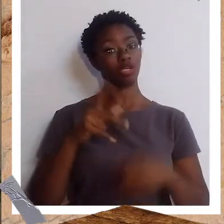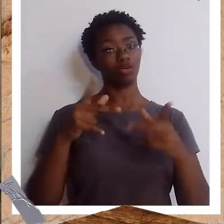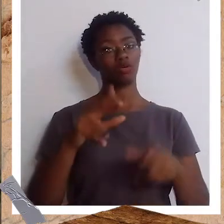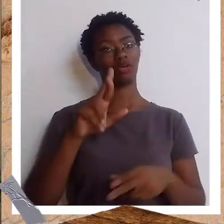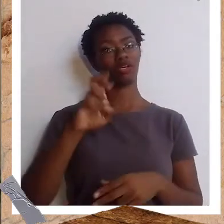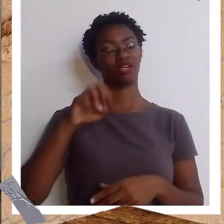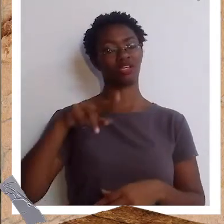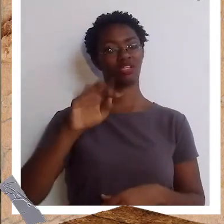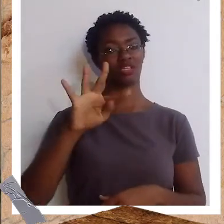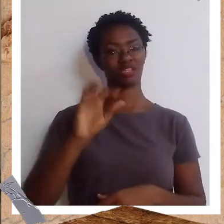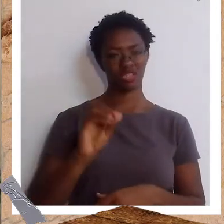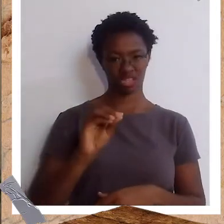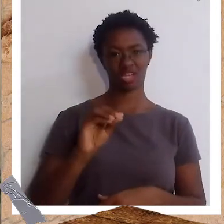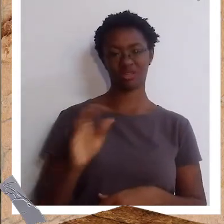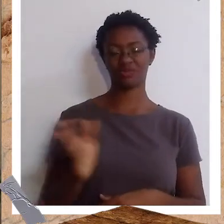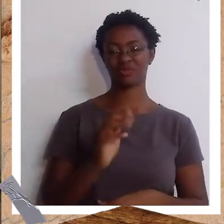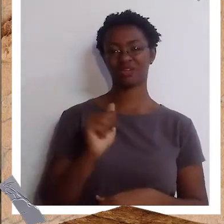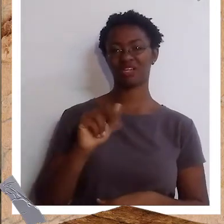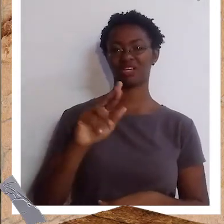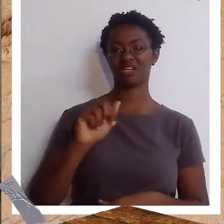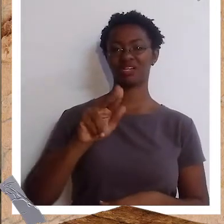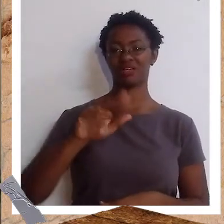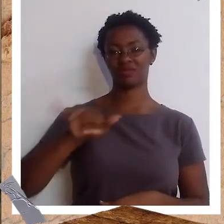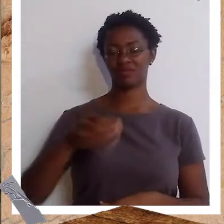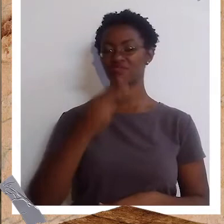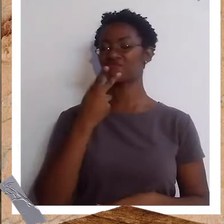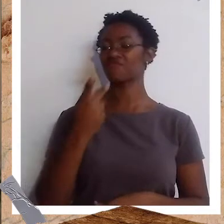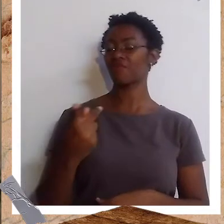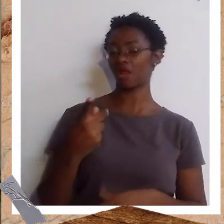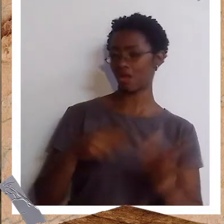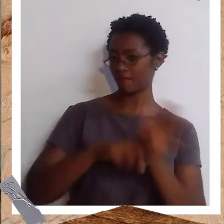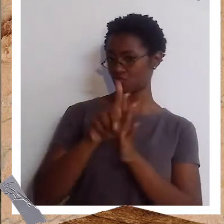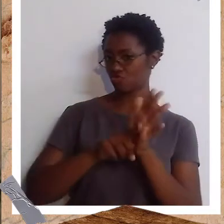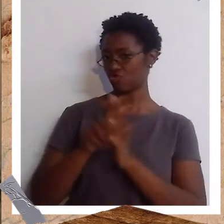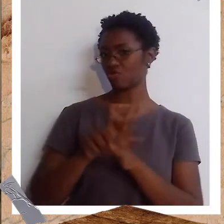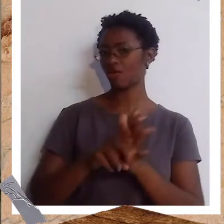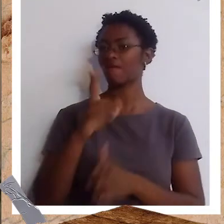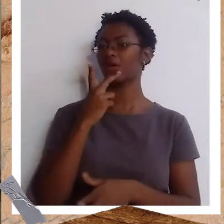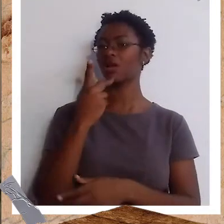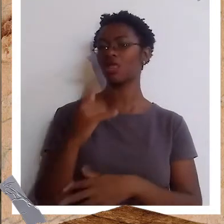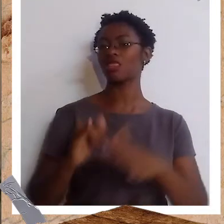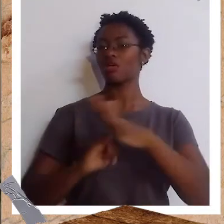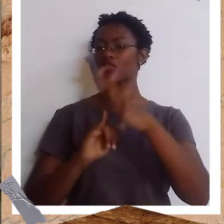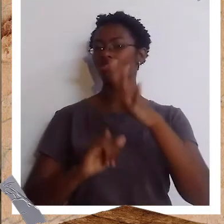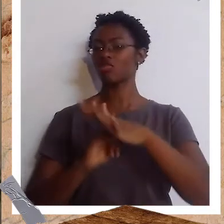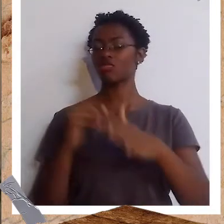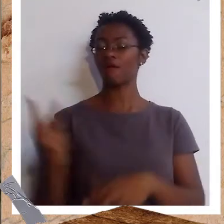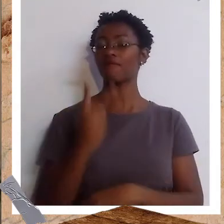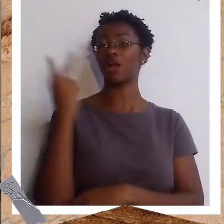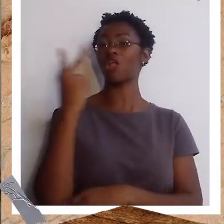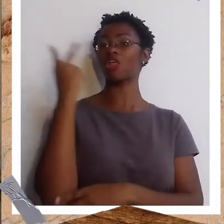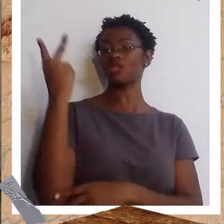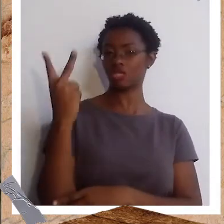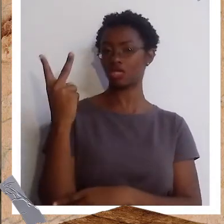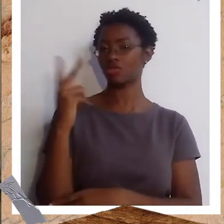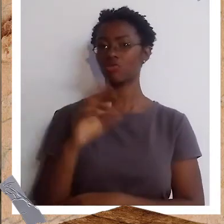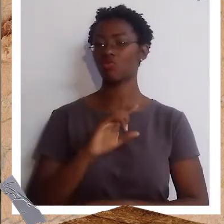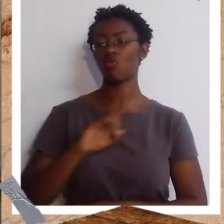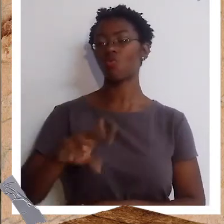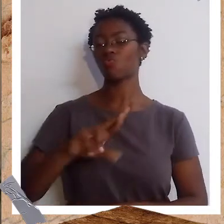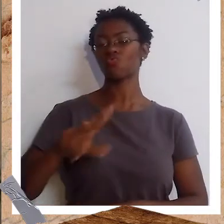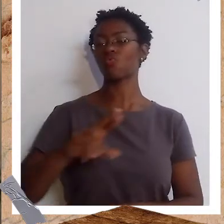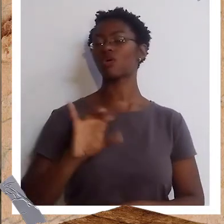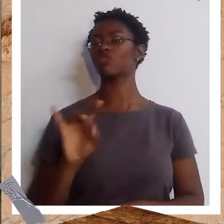um grande amigo, pesquisador, vai falar das ondas institucionais de valorização do negro, né? Que não se trate de onda,